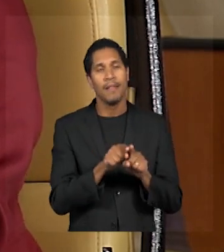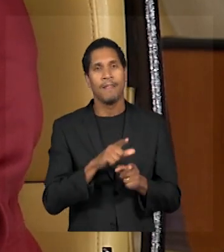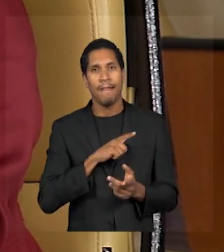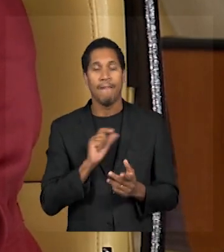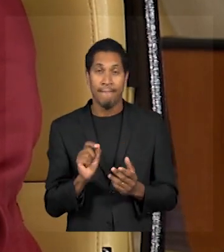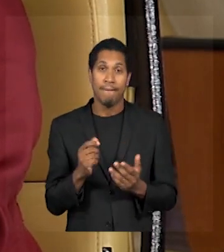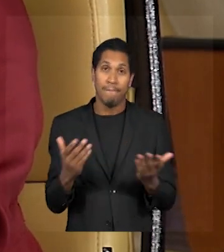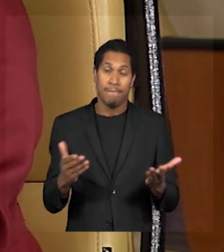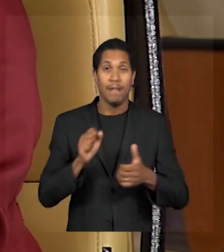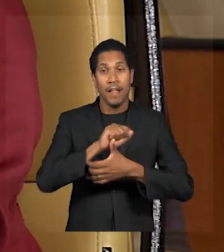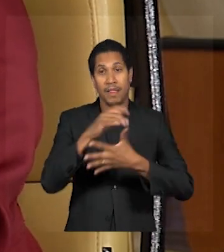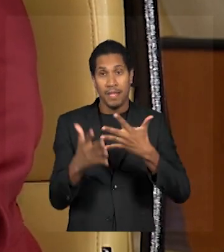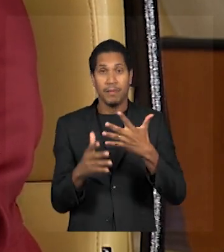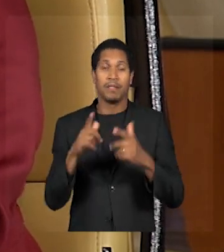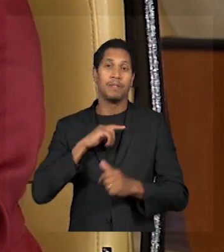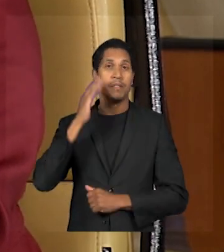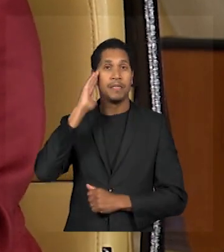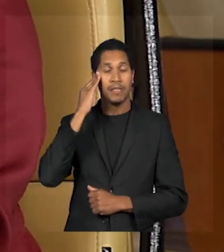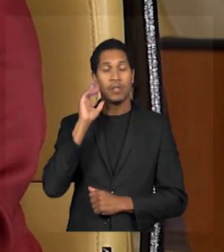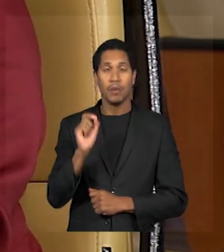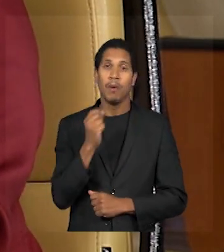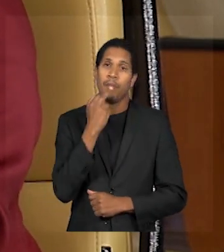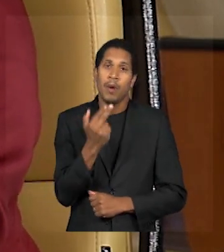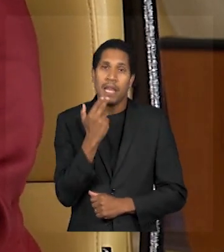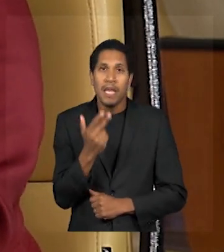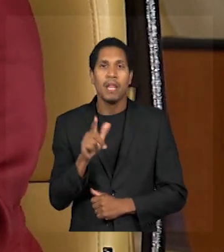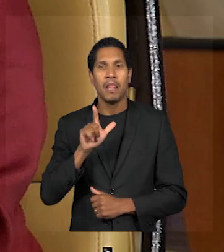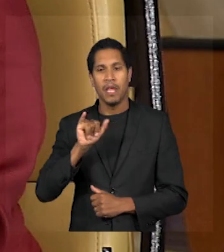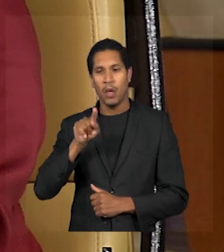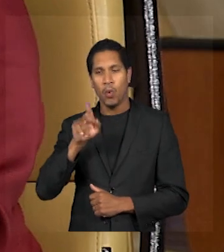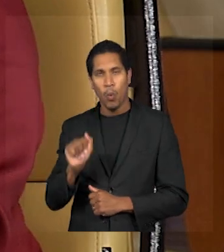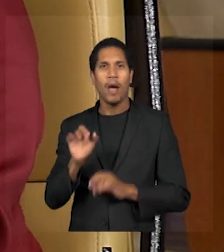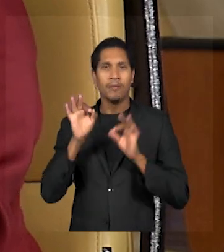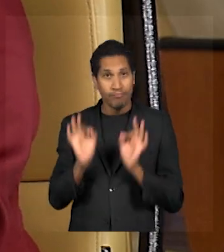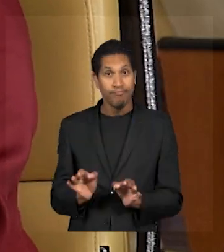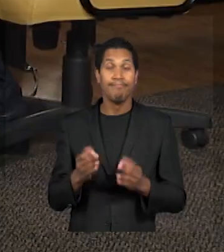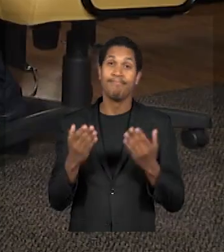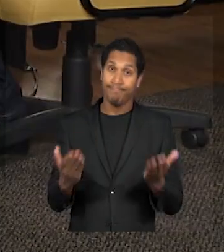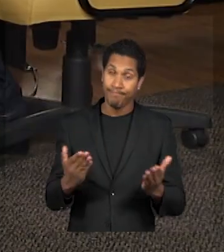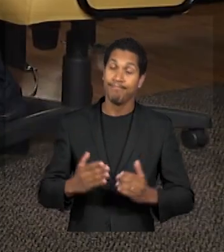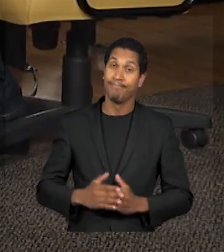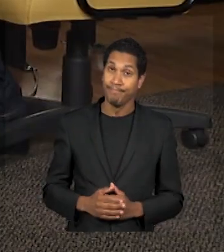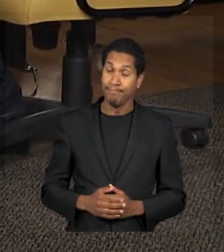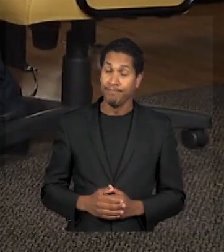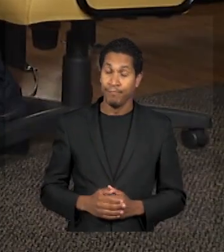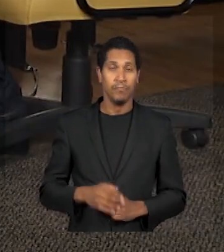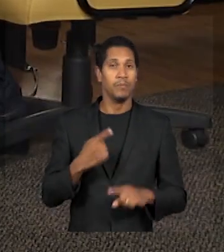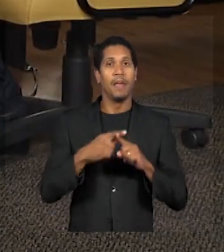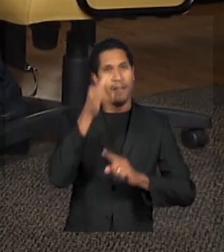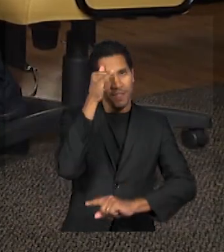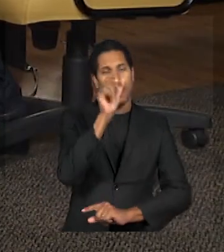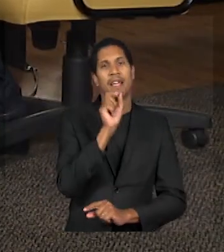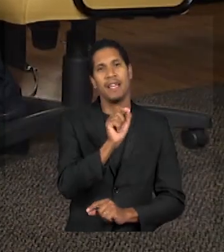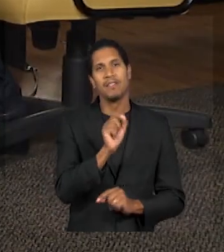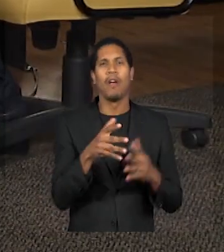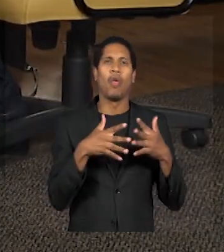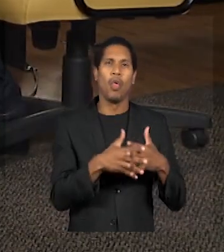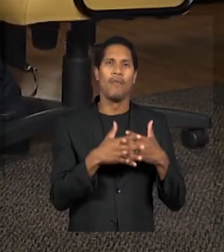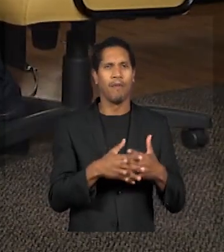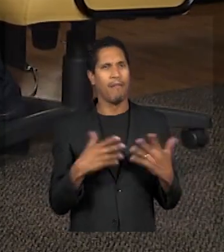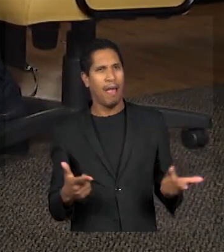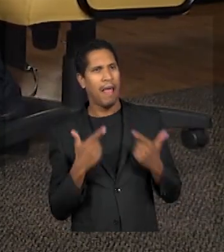mais a Libra seja entendida como um idioma, seja reconhecida. Para evitar exatamente essa confusão,